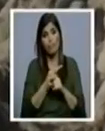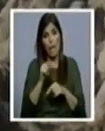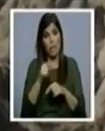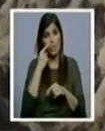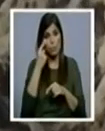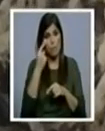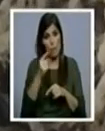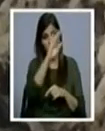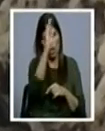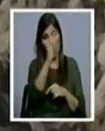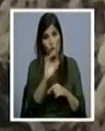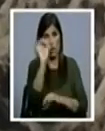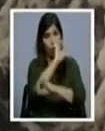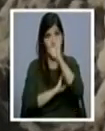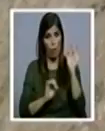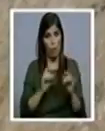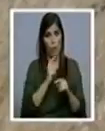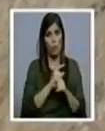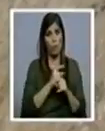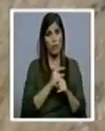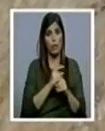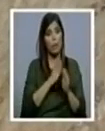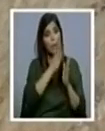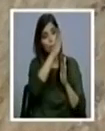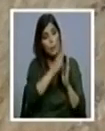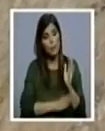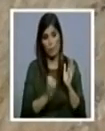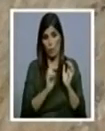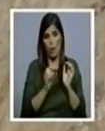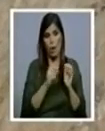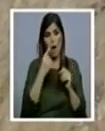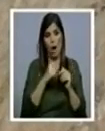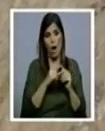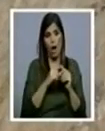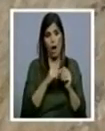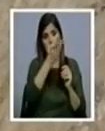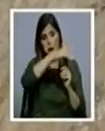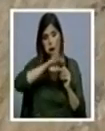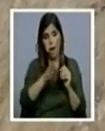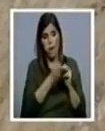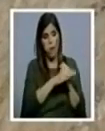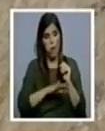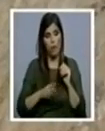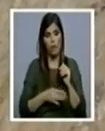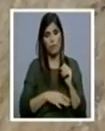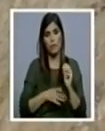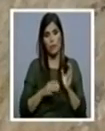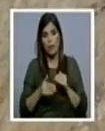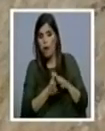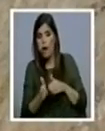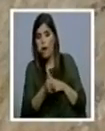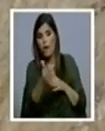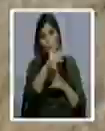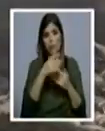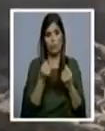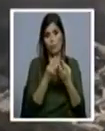sobretudo aqui na costa europeia, que é uma costa não linear, onde existe continentalidade e